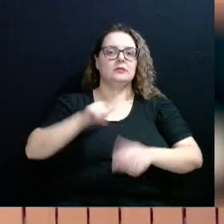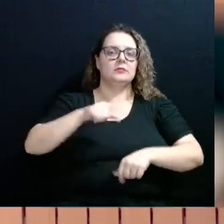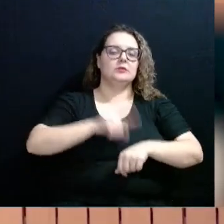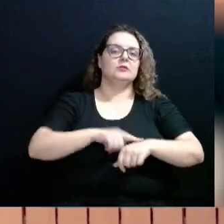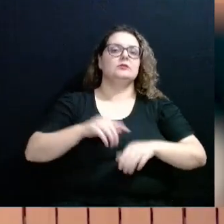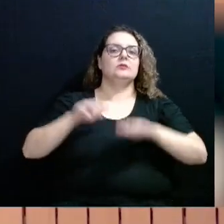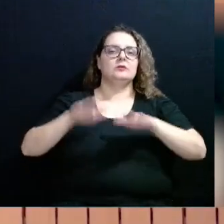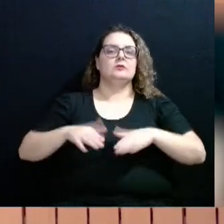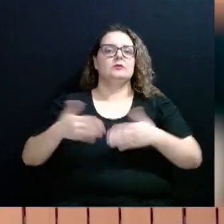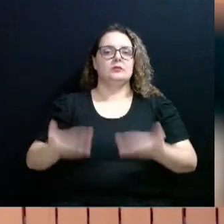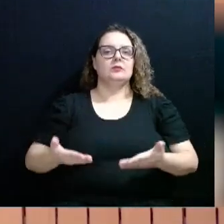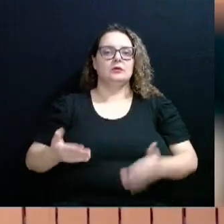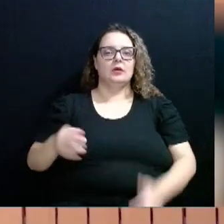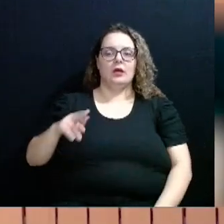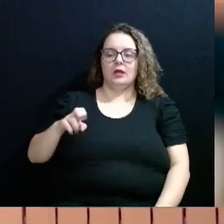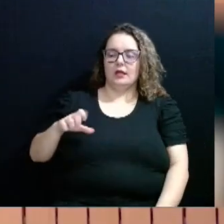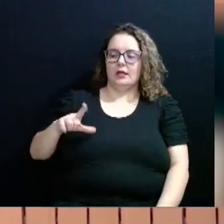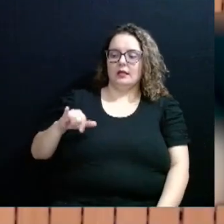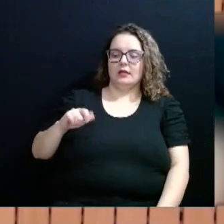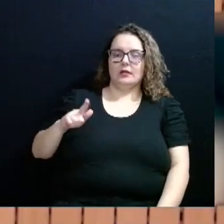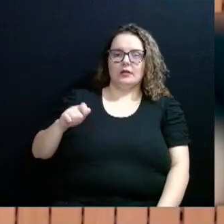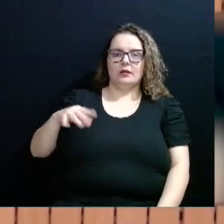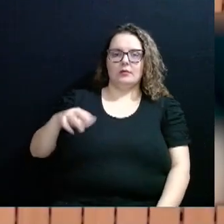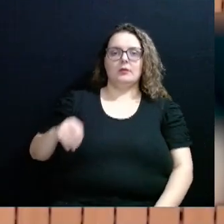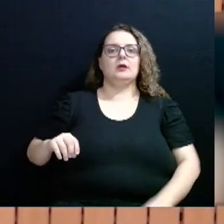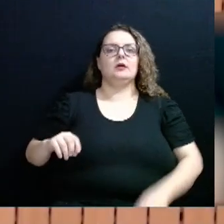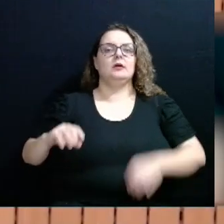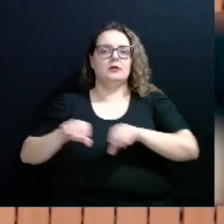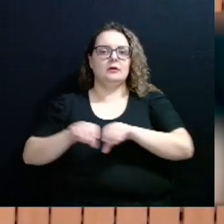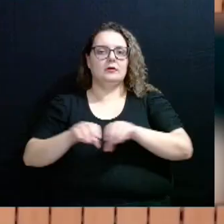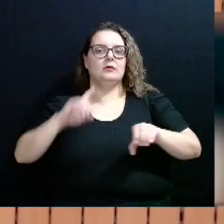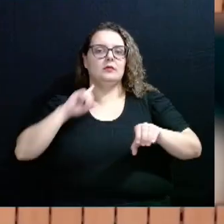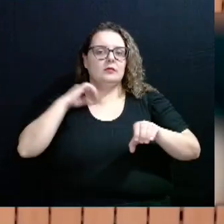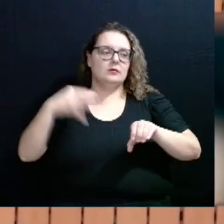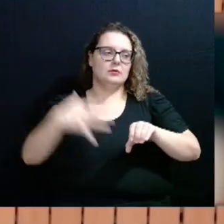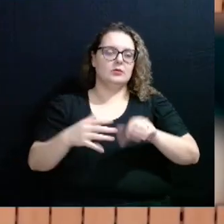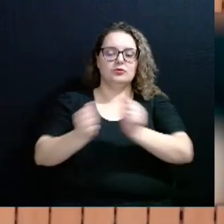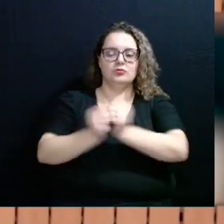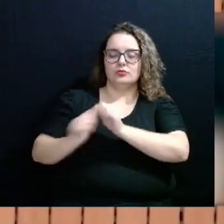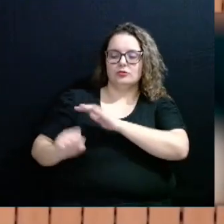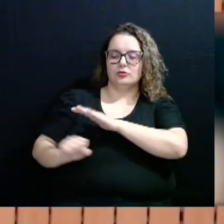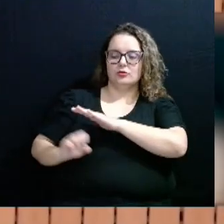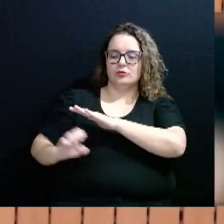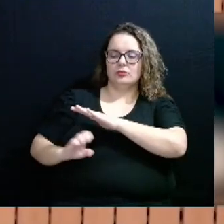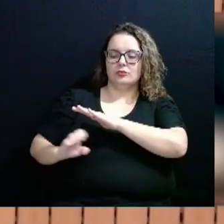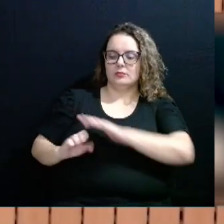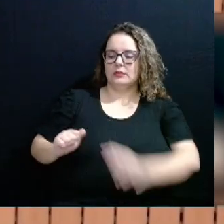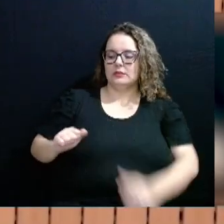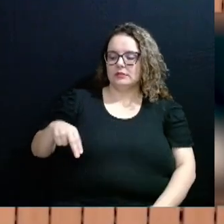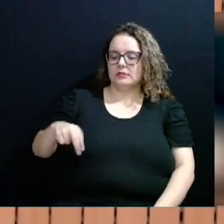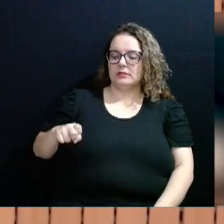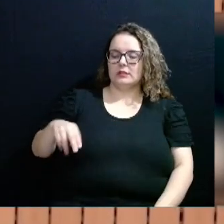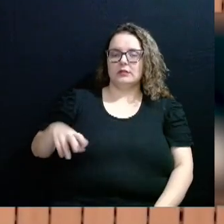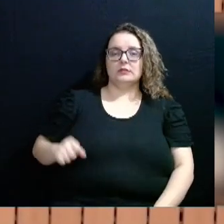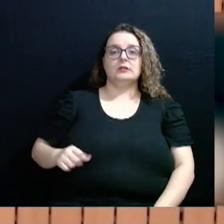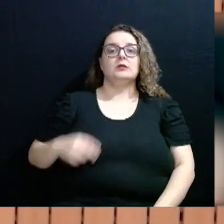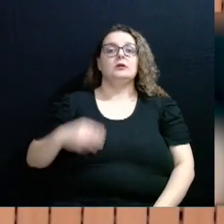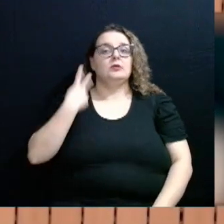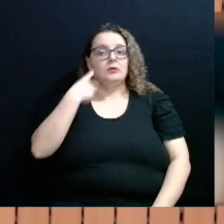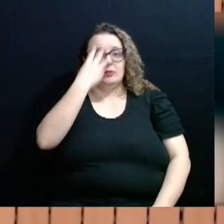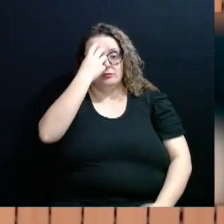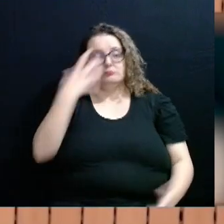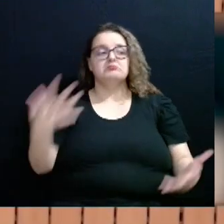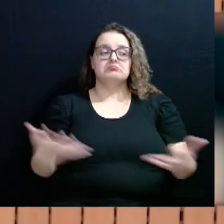religamento do esgoto com a Sanasa. O vereador Wagner Romão exaltou a mobilização da